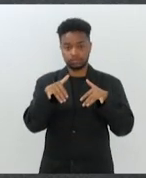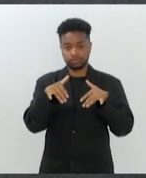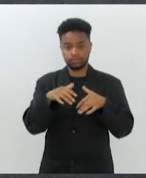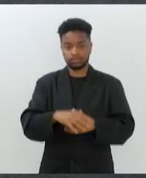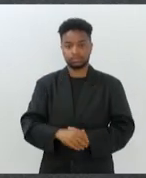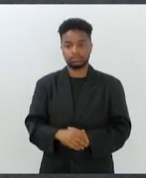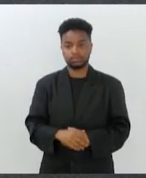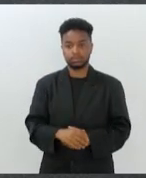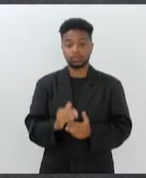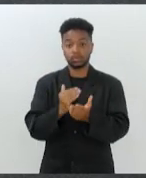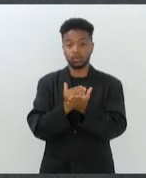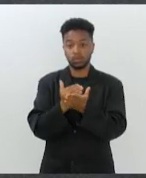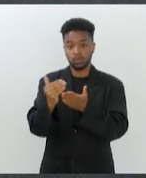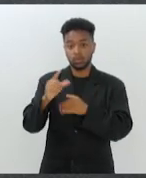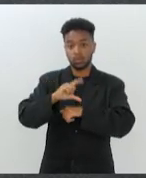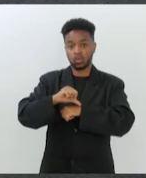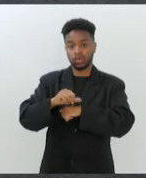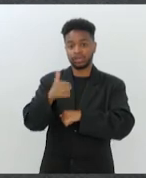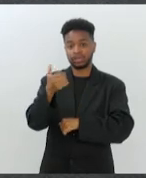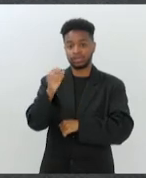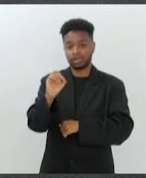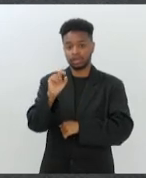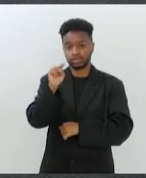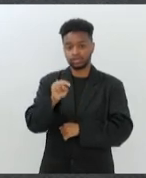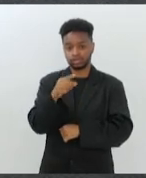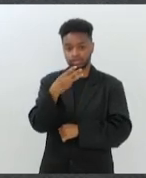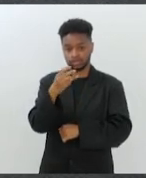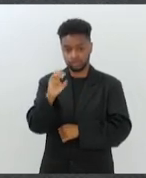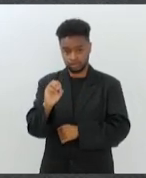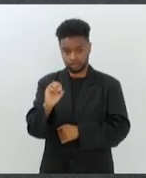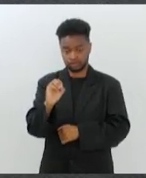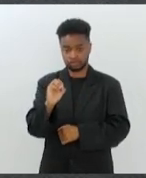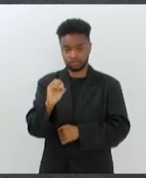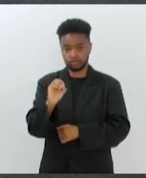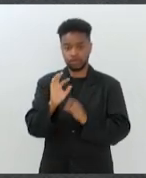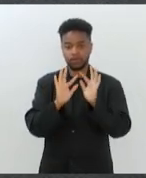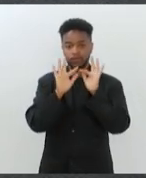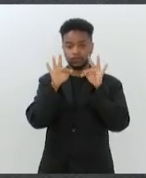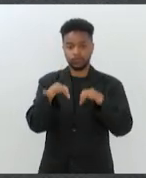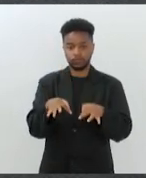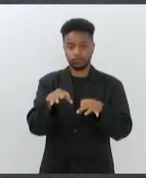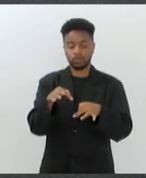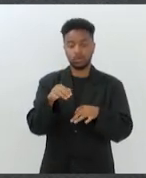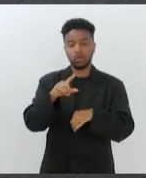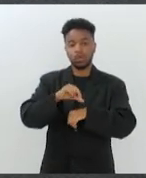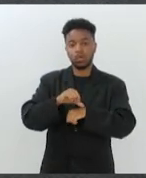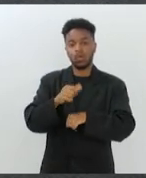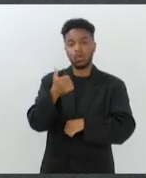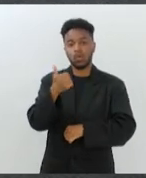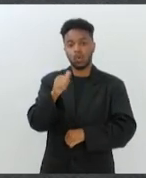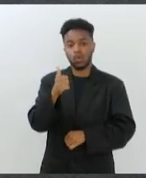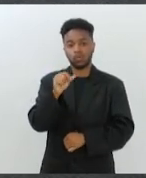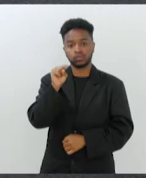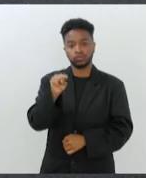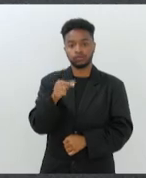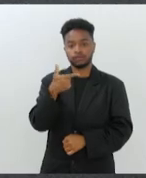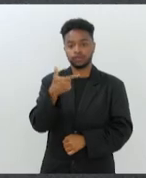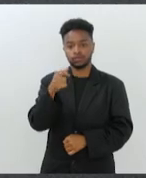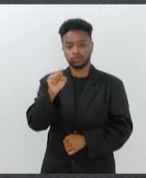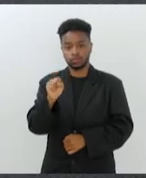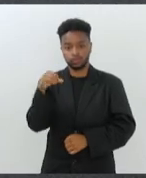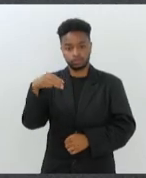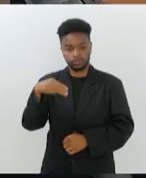extraordinária, que, iniciada às 10 horas e 30 minutos, foi encerrada às 11 horas e